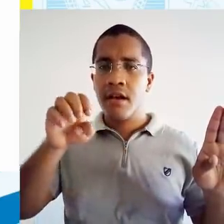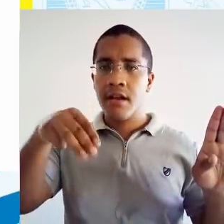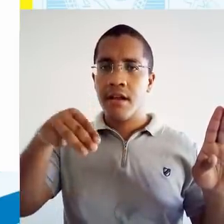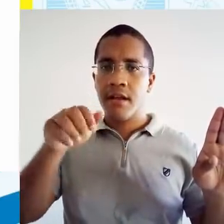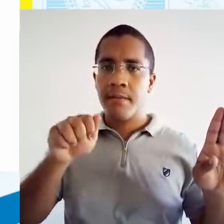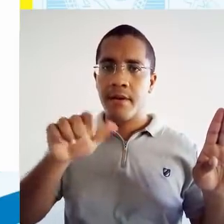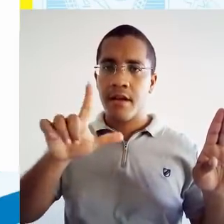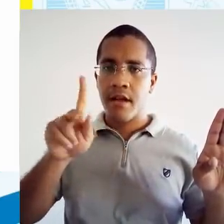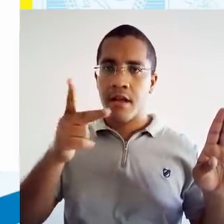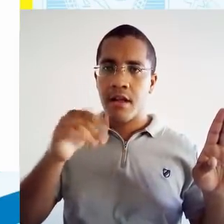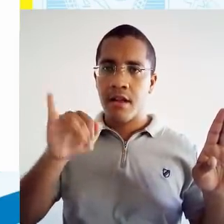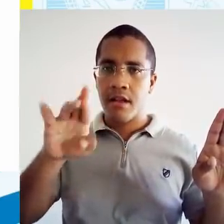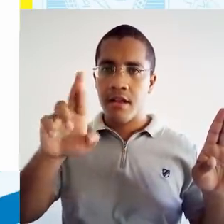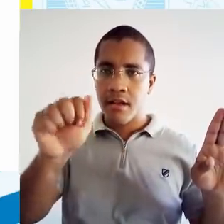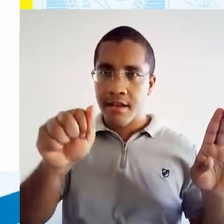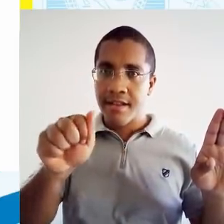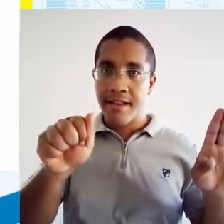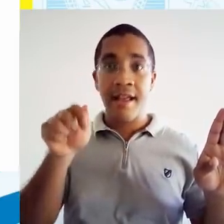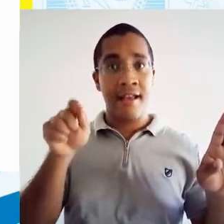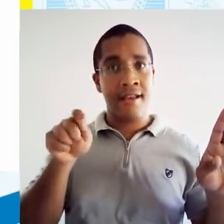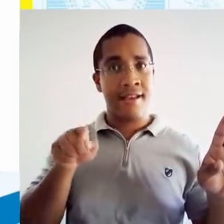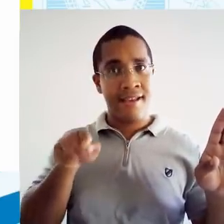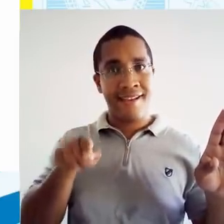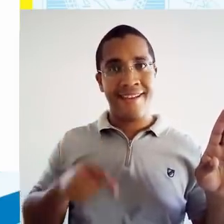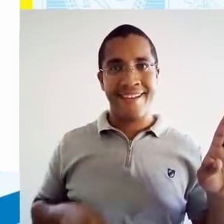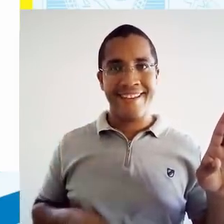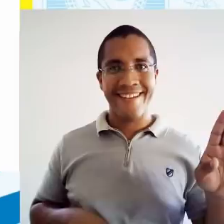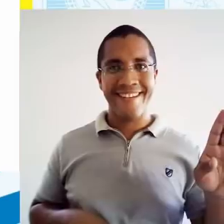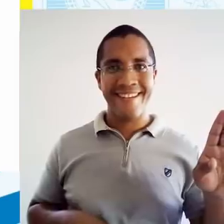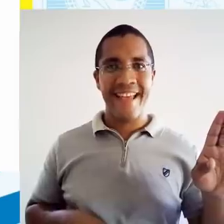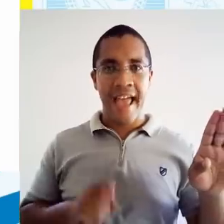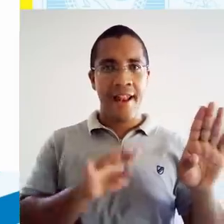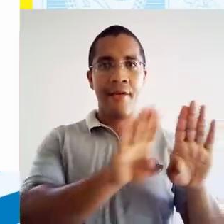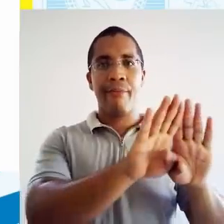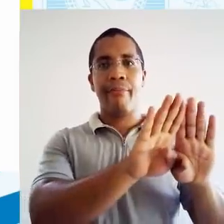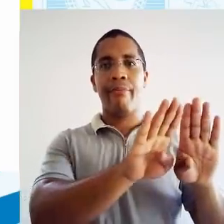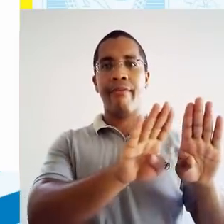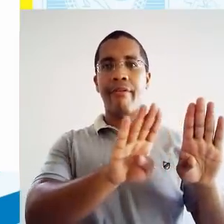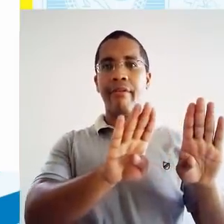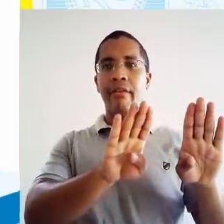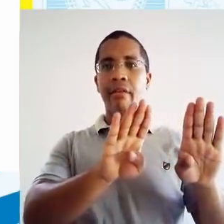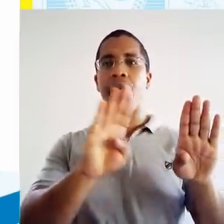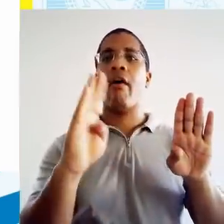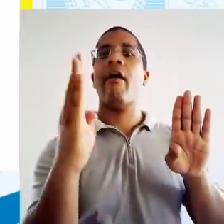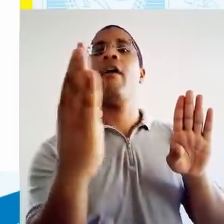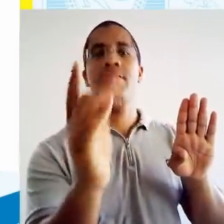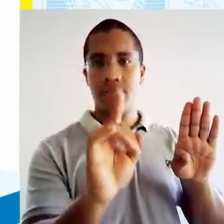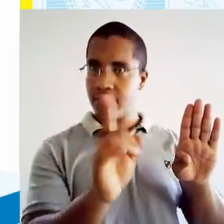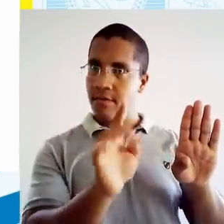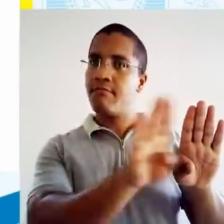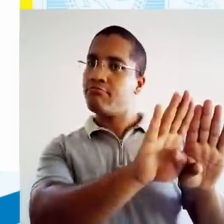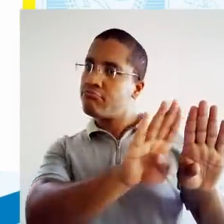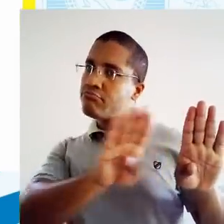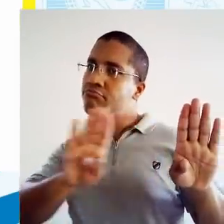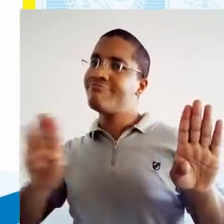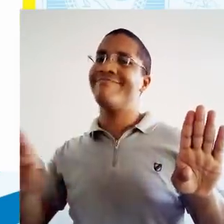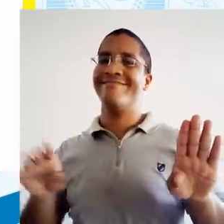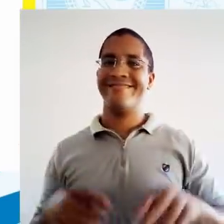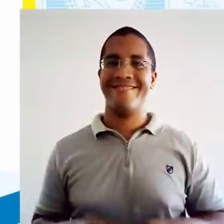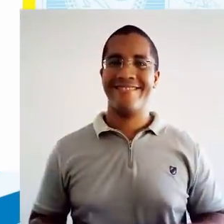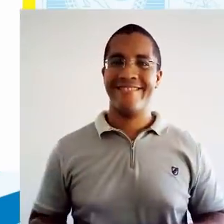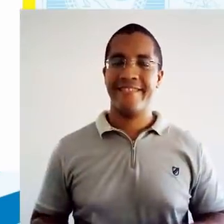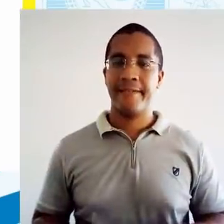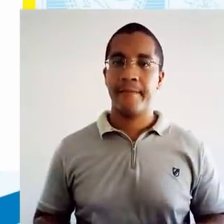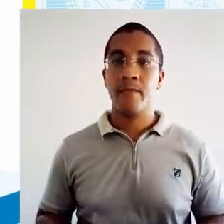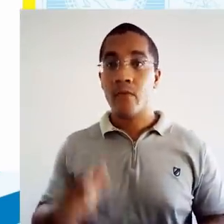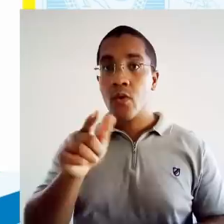que você aciona com o controle remoto e eles andam aí no movimento retilíneo. E por fim